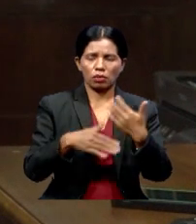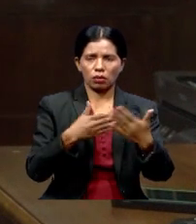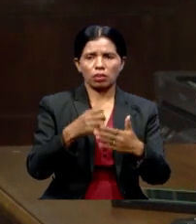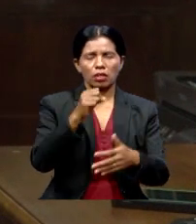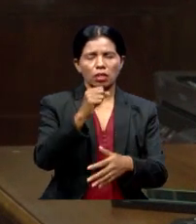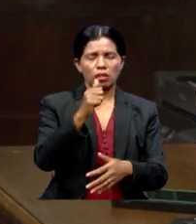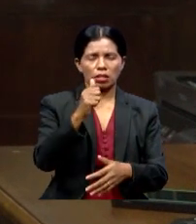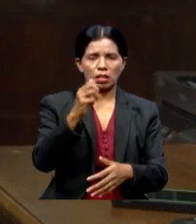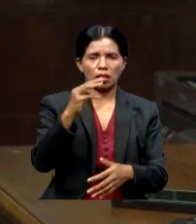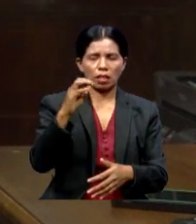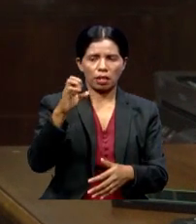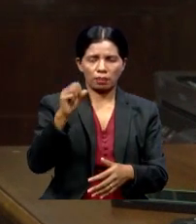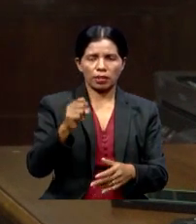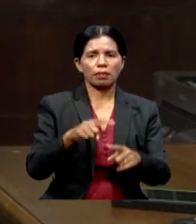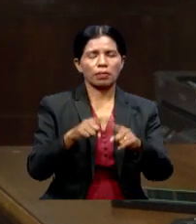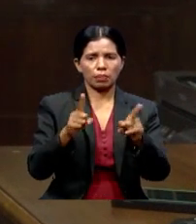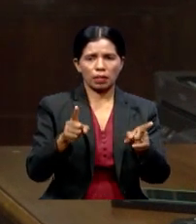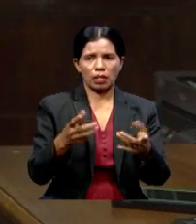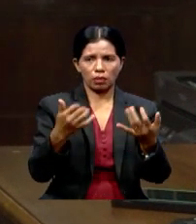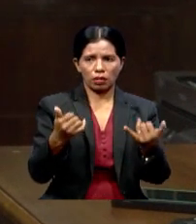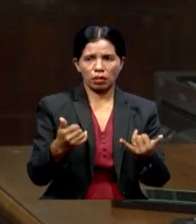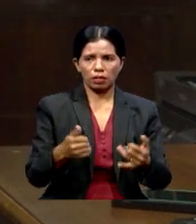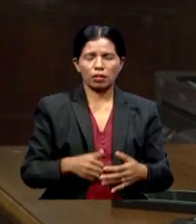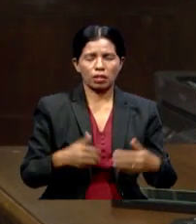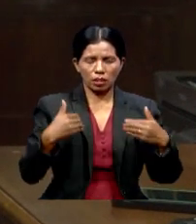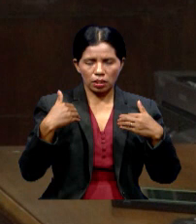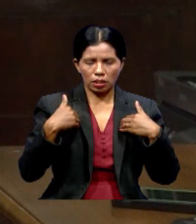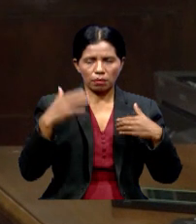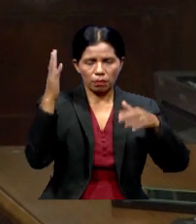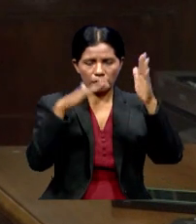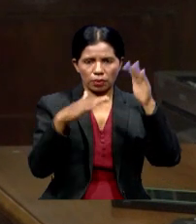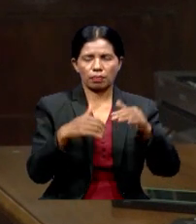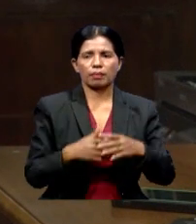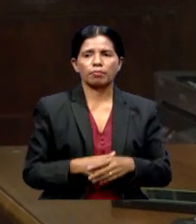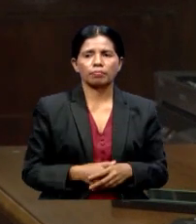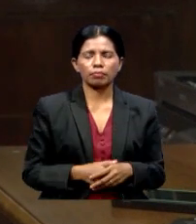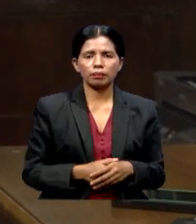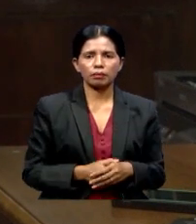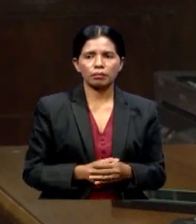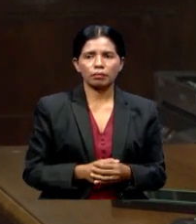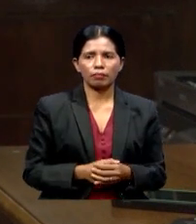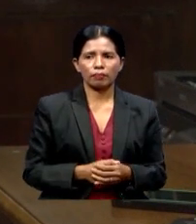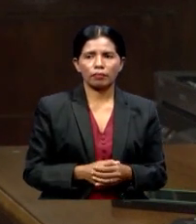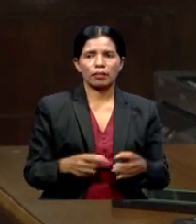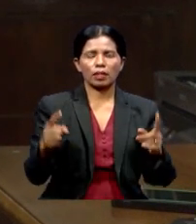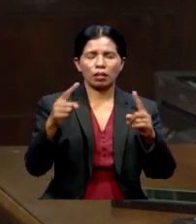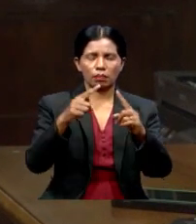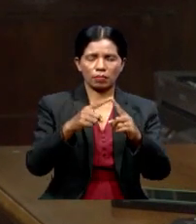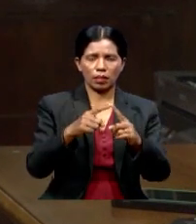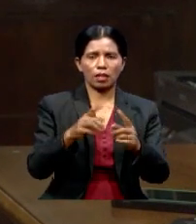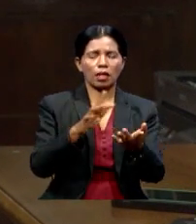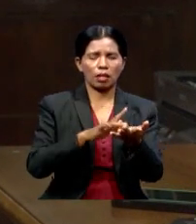Me ve ida ne acontece. E vai a item essencial,